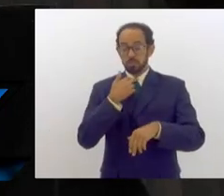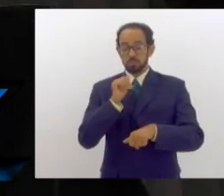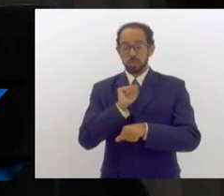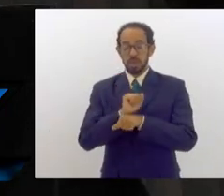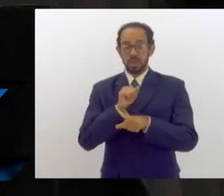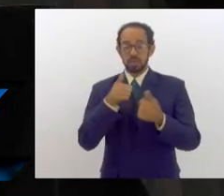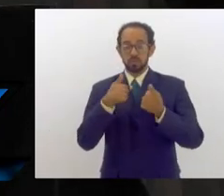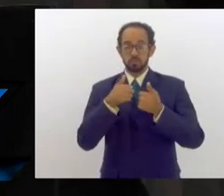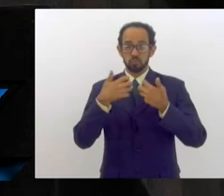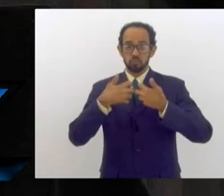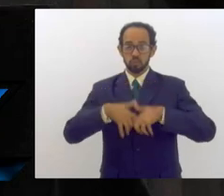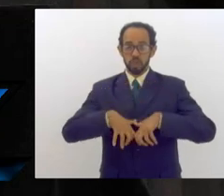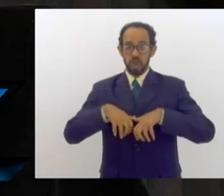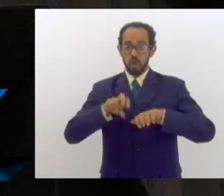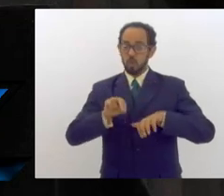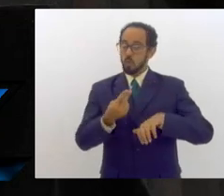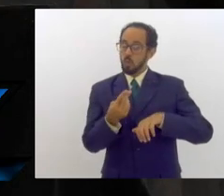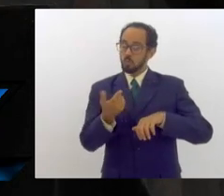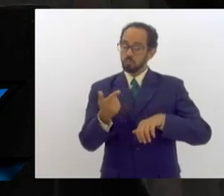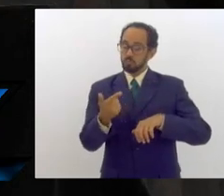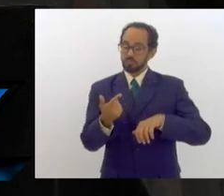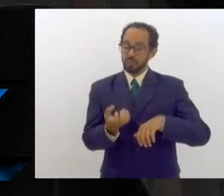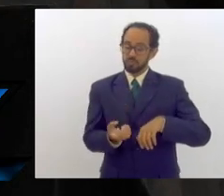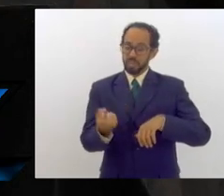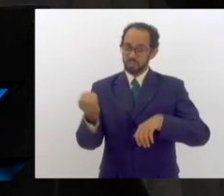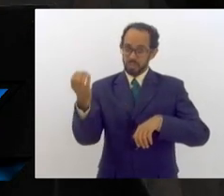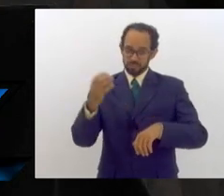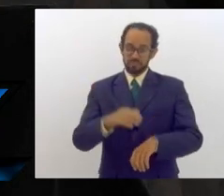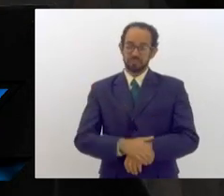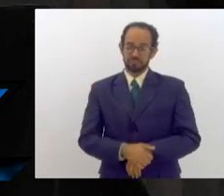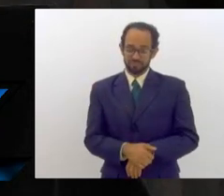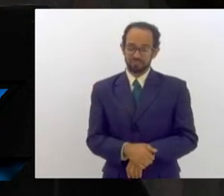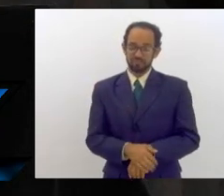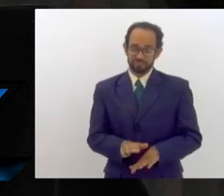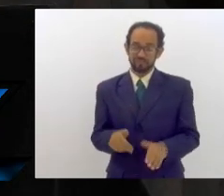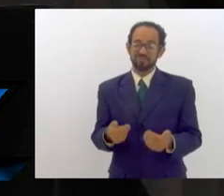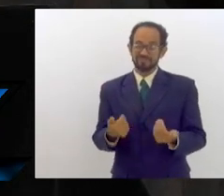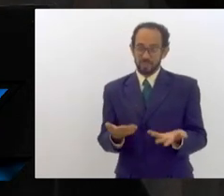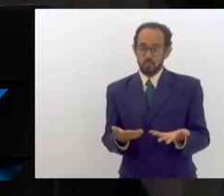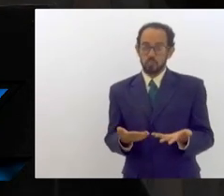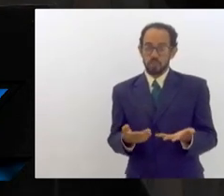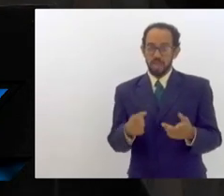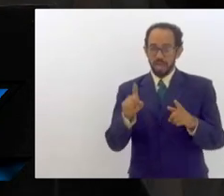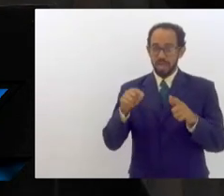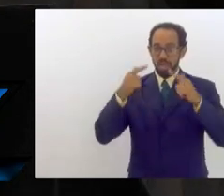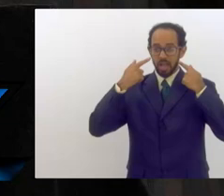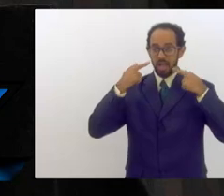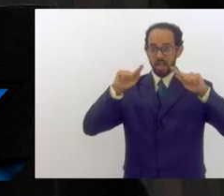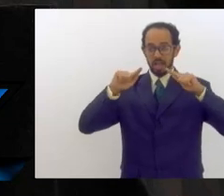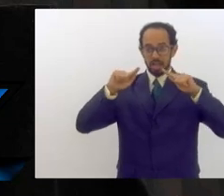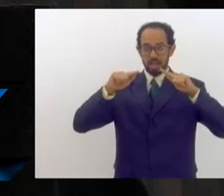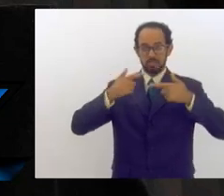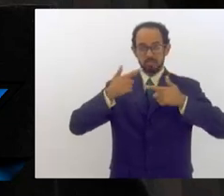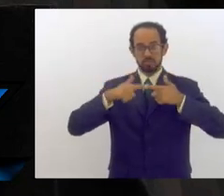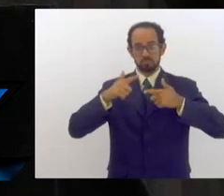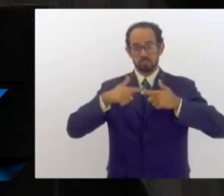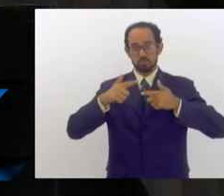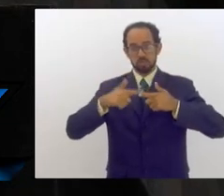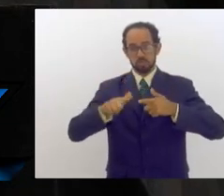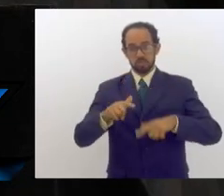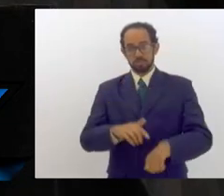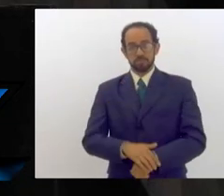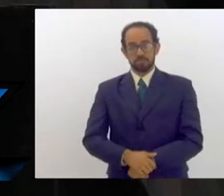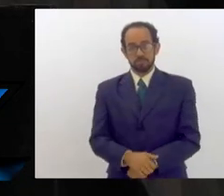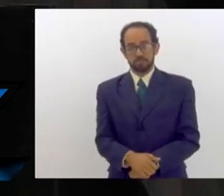não passageiro não tem viagem Então veja a gravidade desse problema